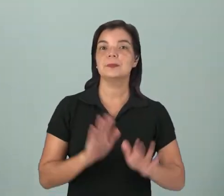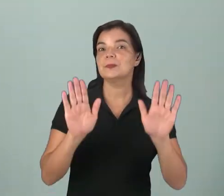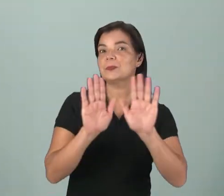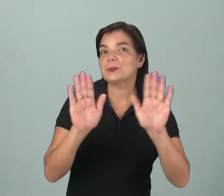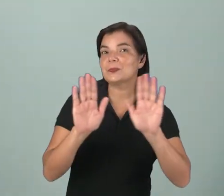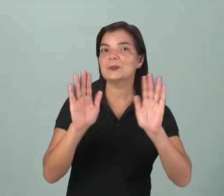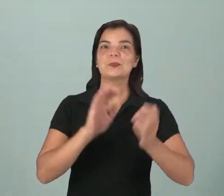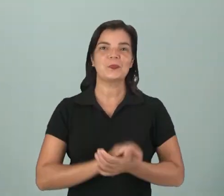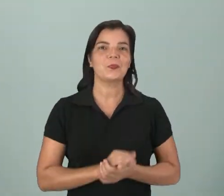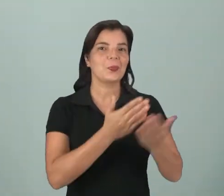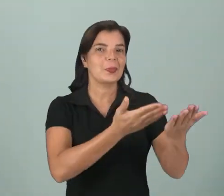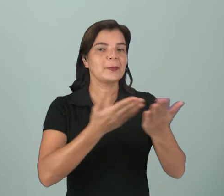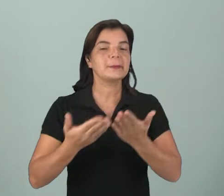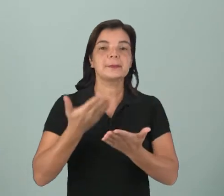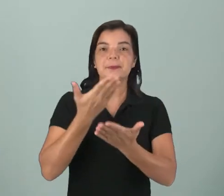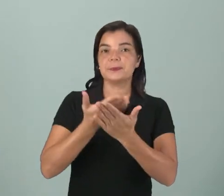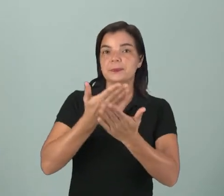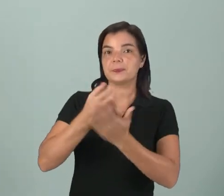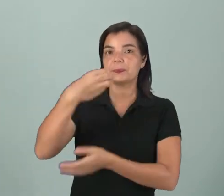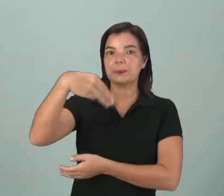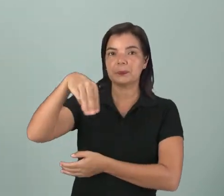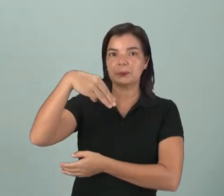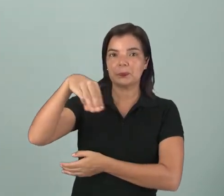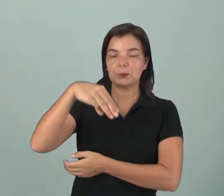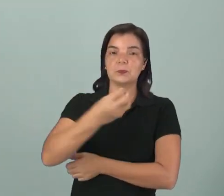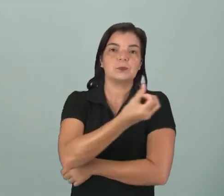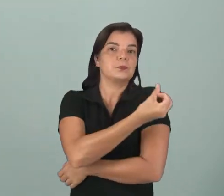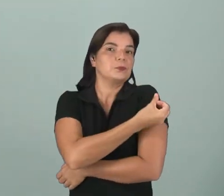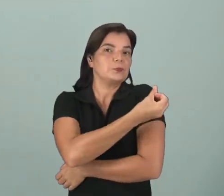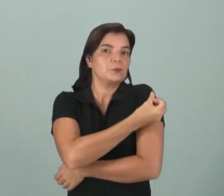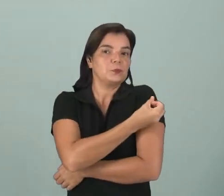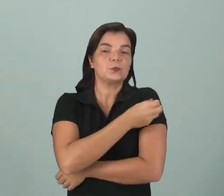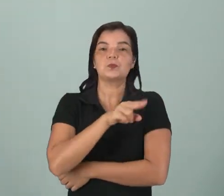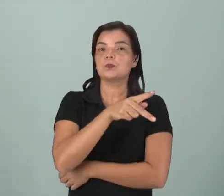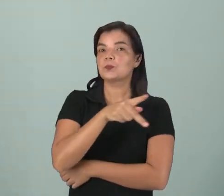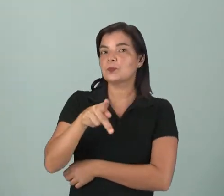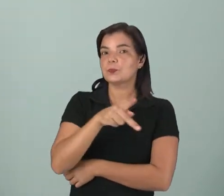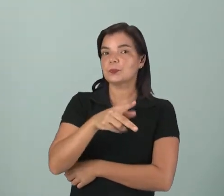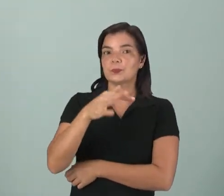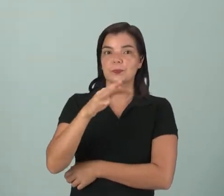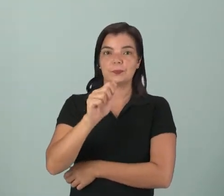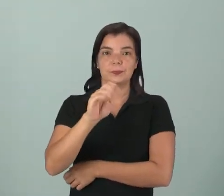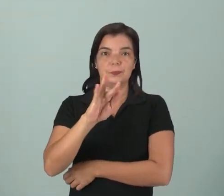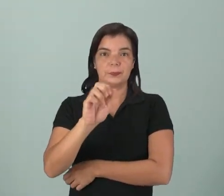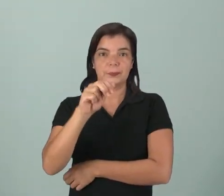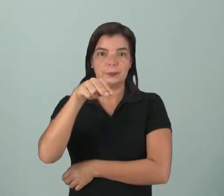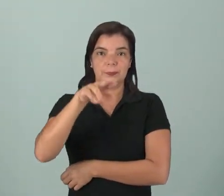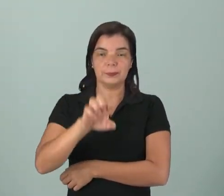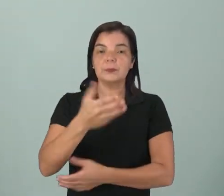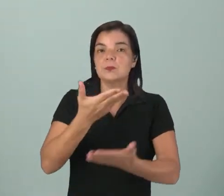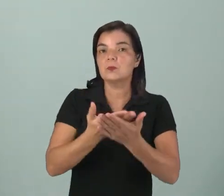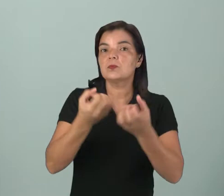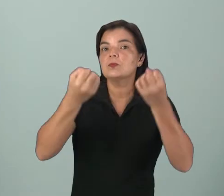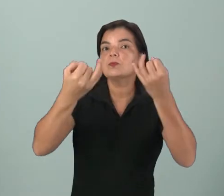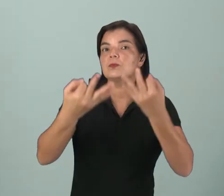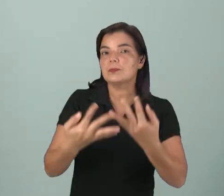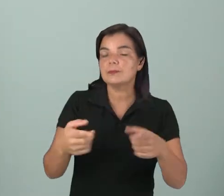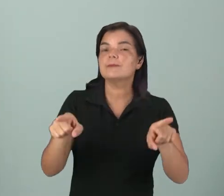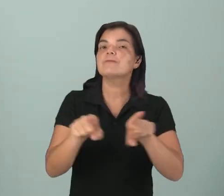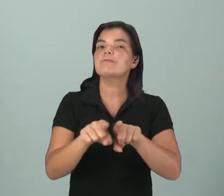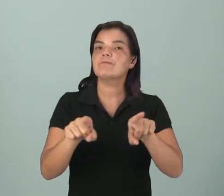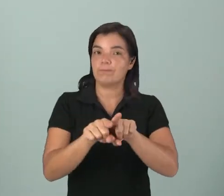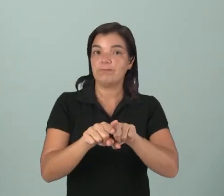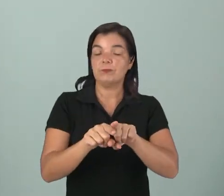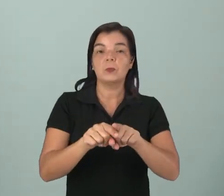Olá! Sejam bem-vindos a mais uma aula de matemática do sexto ano. Eu sou a professora Fabiane Farias e na nossa aula de hoje nós vamos falar